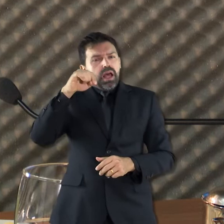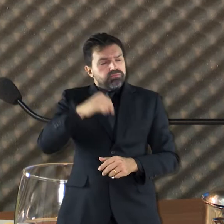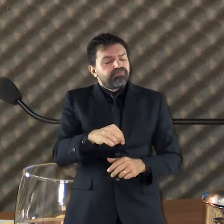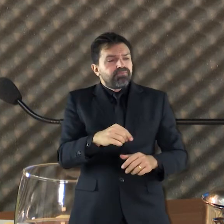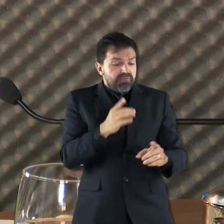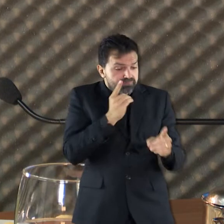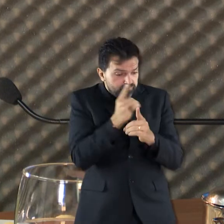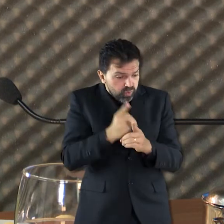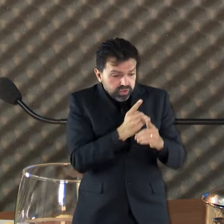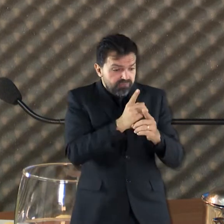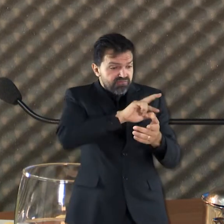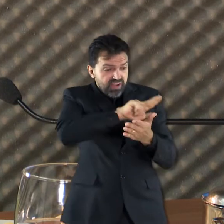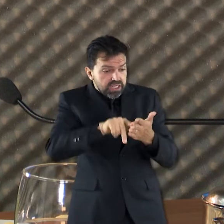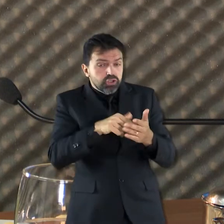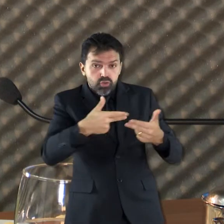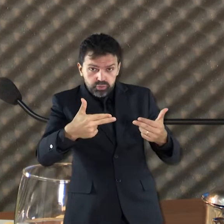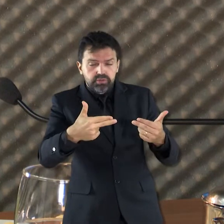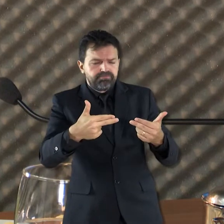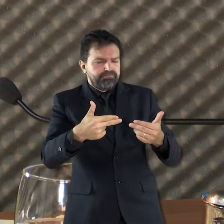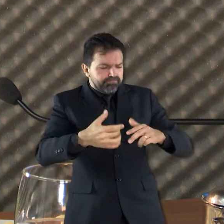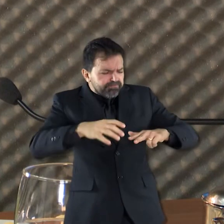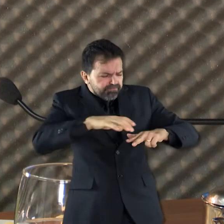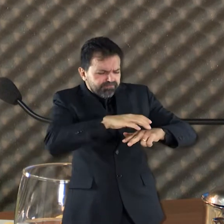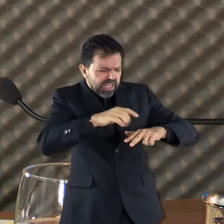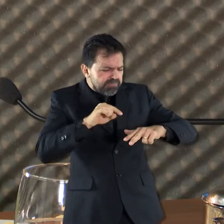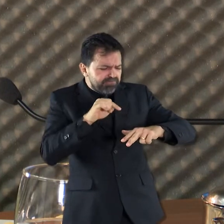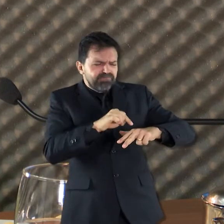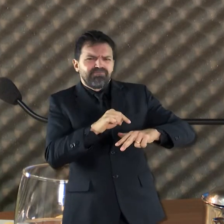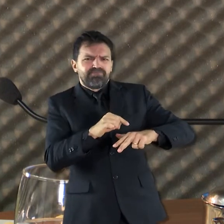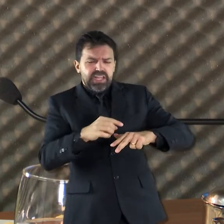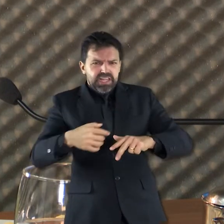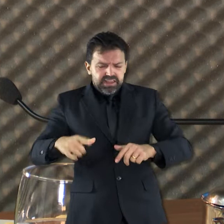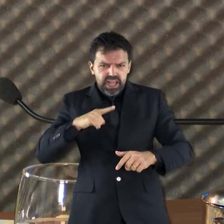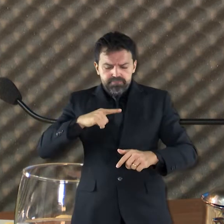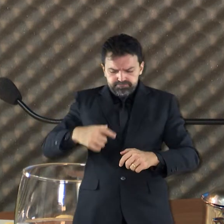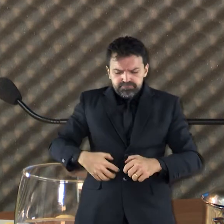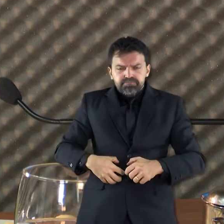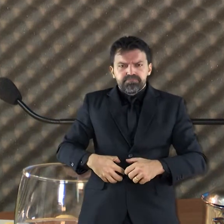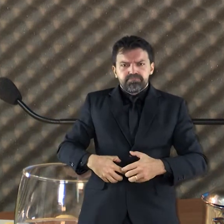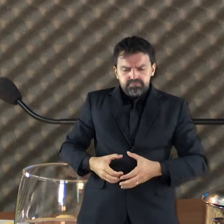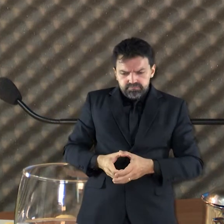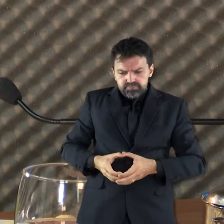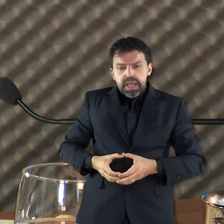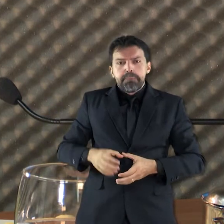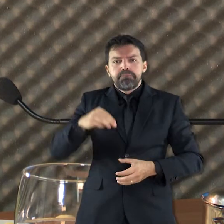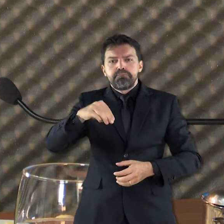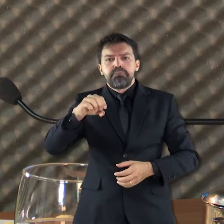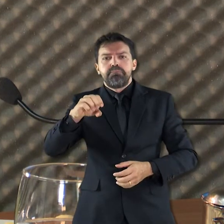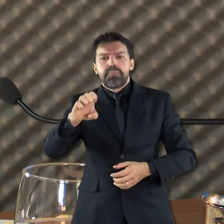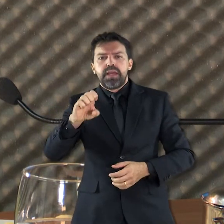vendo muitas coisas. Ela assim, aí apareceram uns pontinhos no peritônio, que é a membrana que reveste aqui, sugestivo de metástase. Aí ela